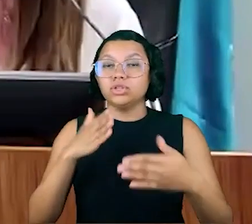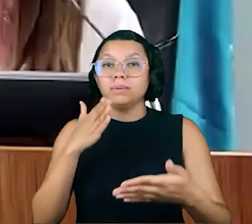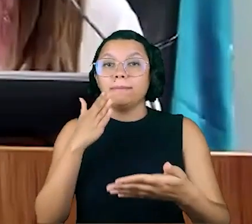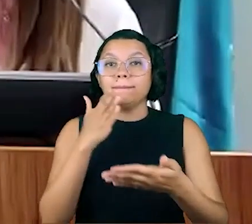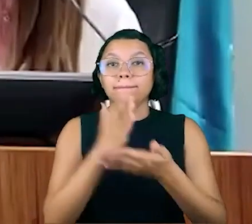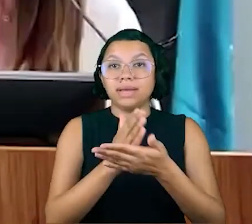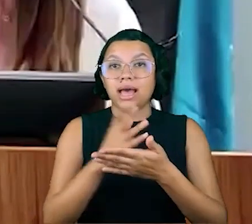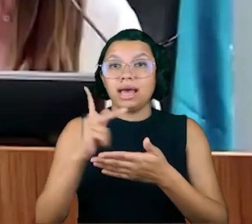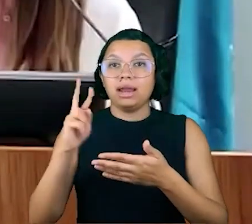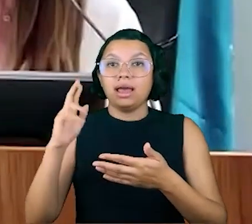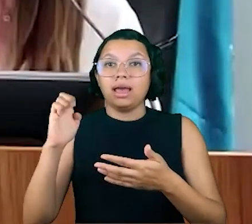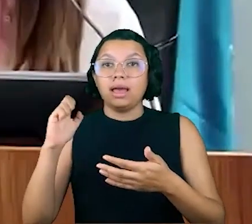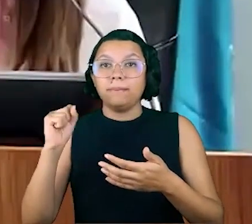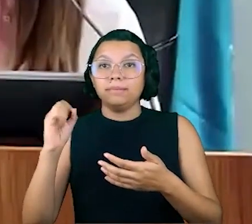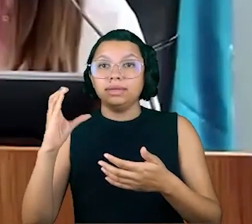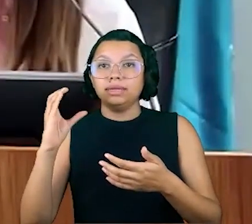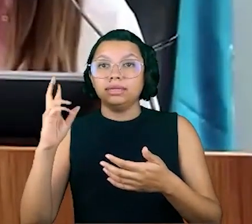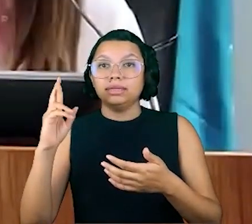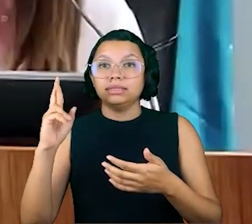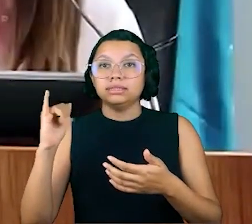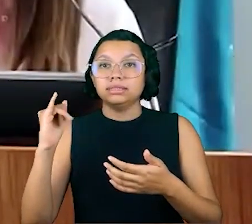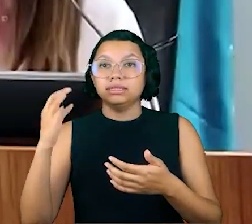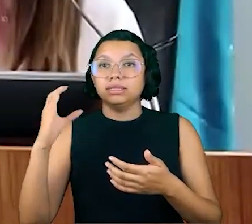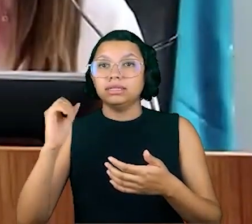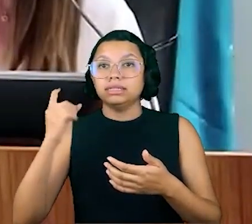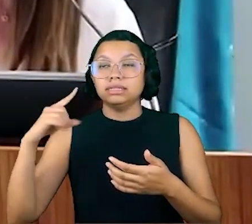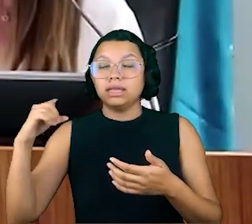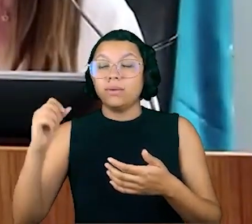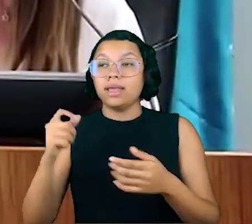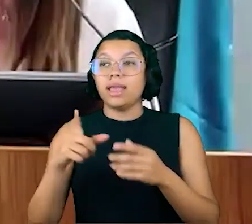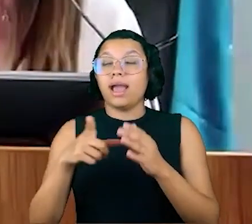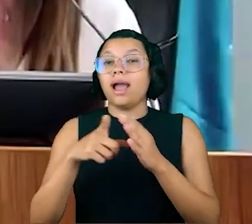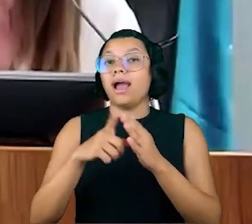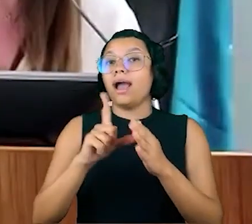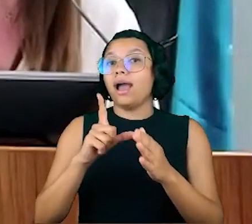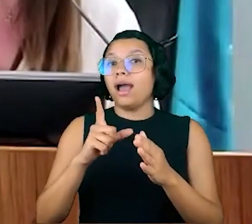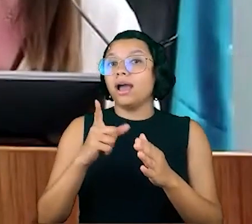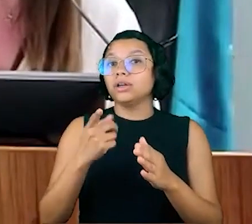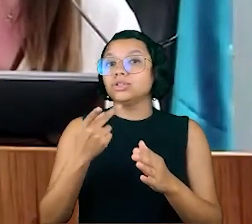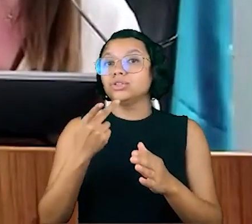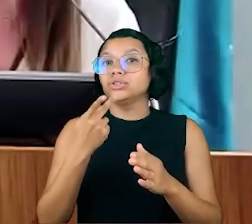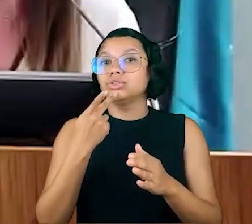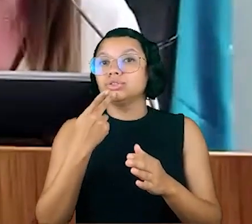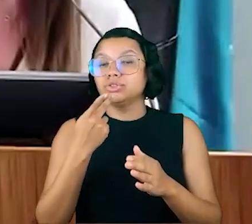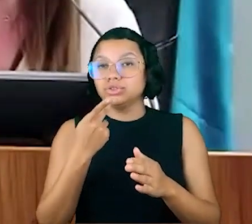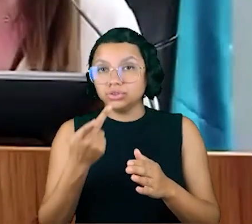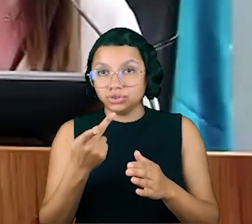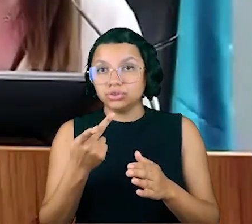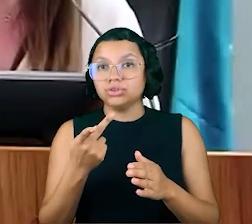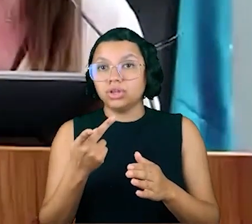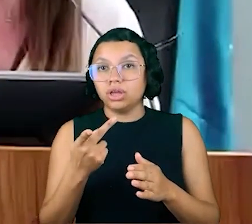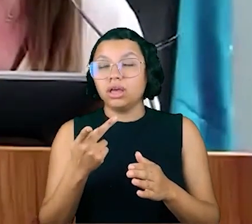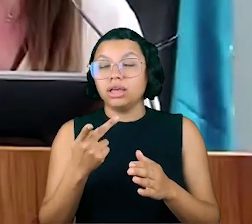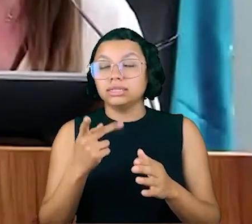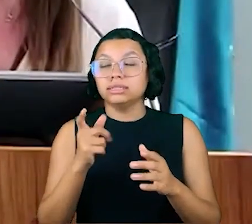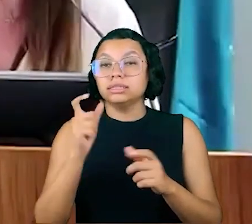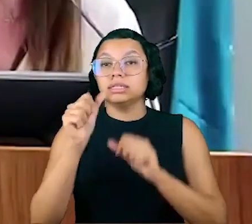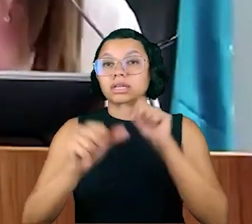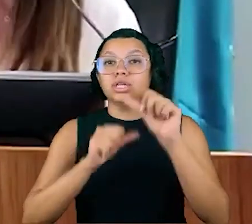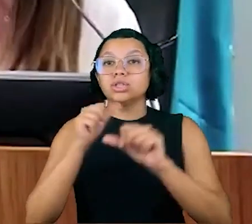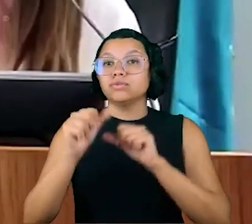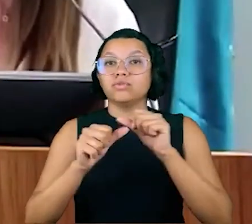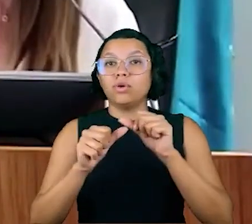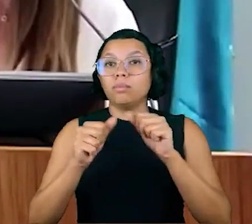interrupção da prescrição e antes de determinar a citação com os efeitos daí derivados, né, tornando pública